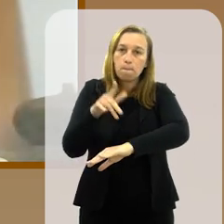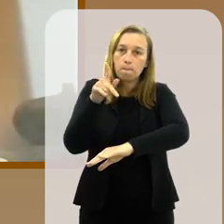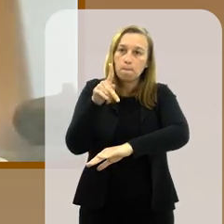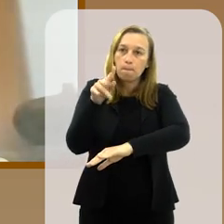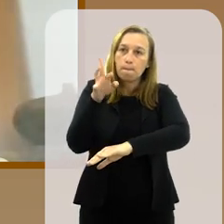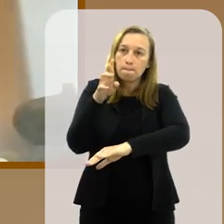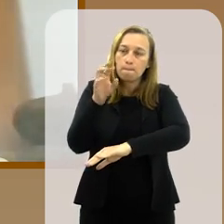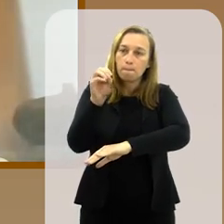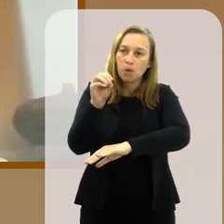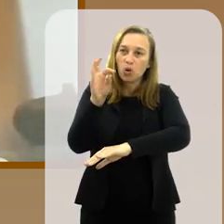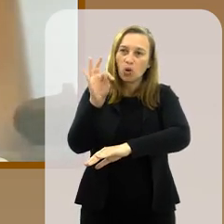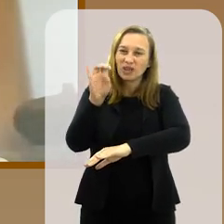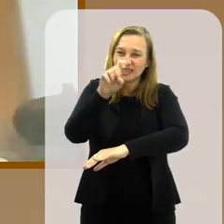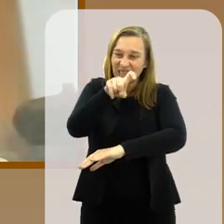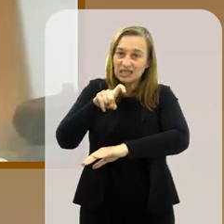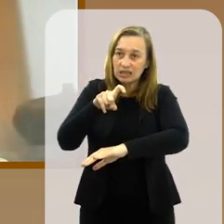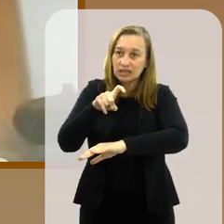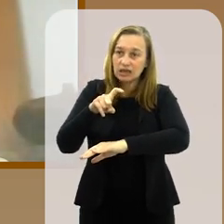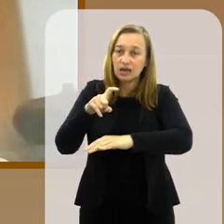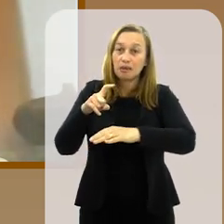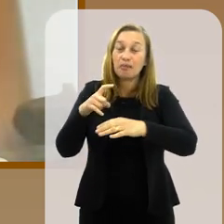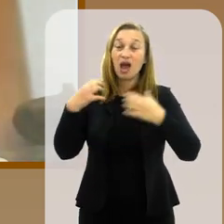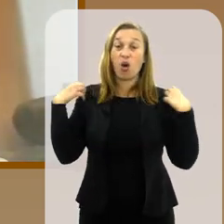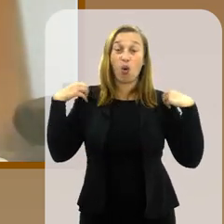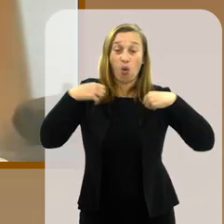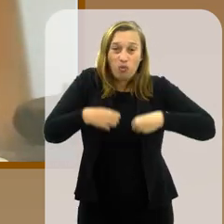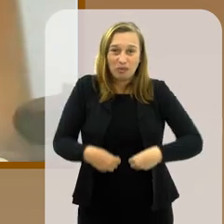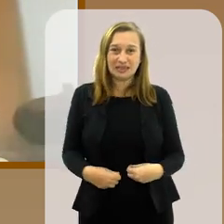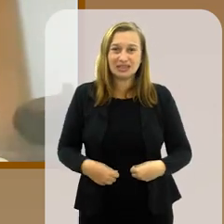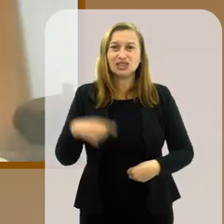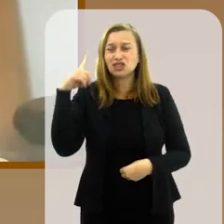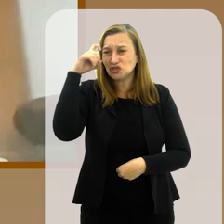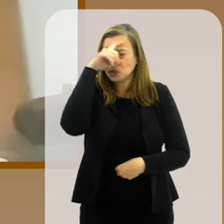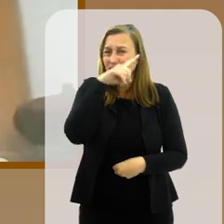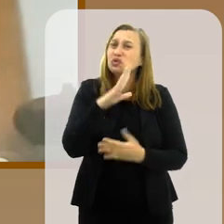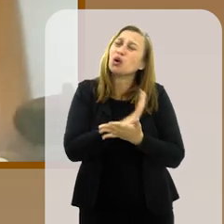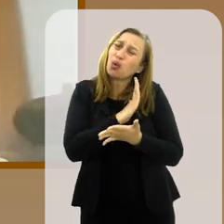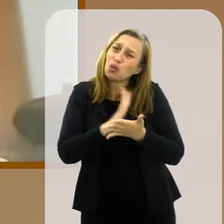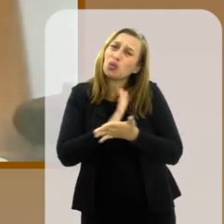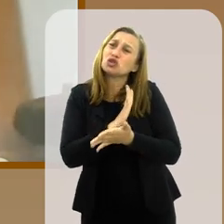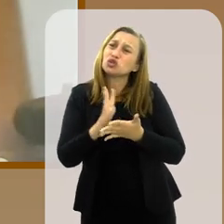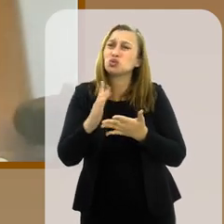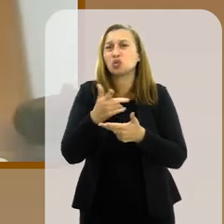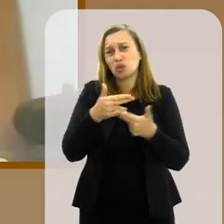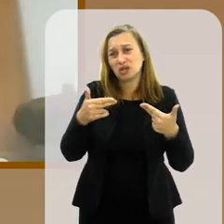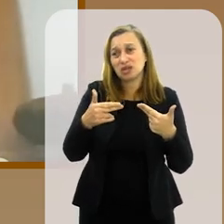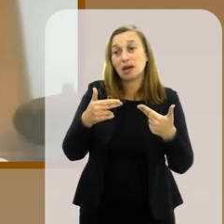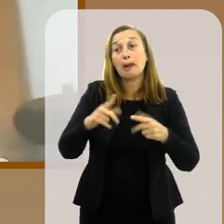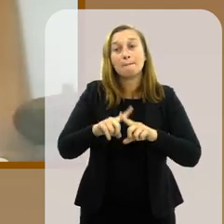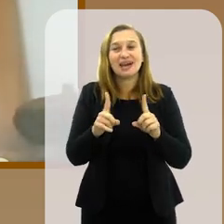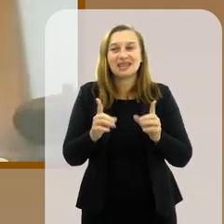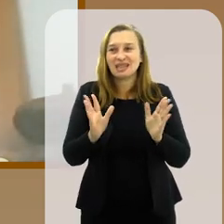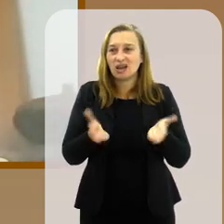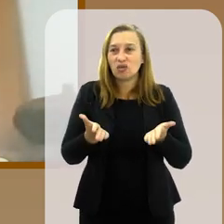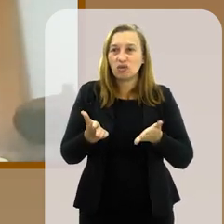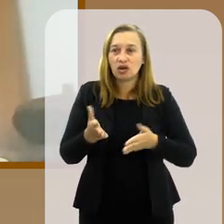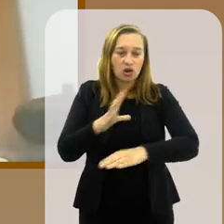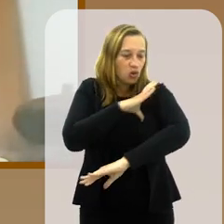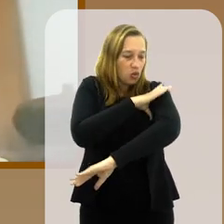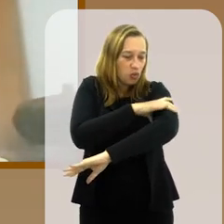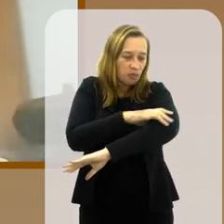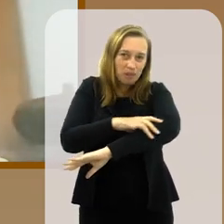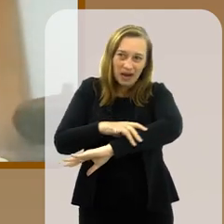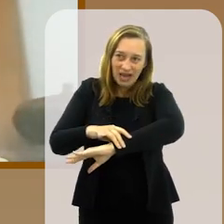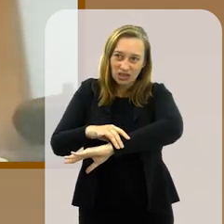mesmo depois, não sei, para vestir algumas roupas fica complicado. Algumas coisas. Agora, o